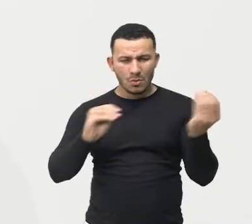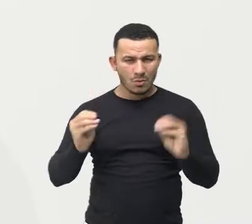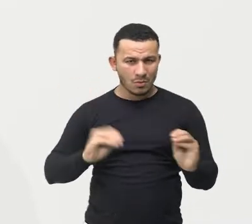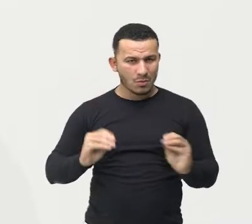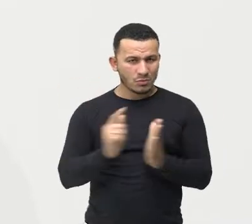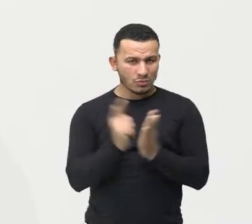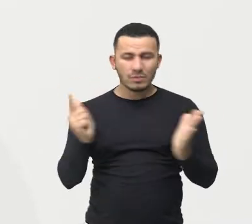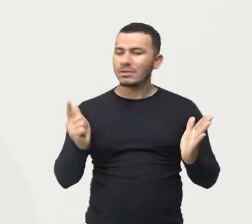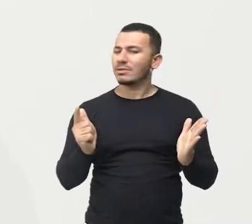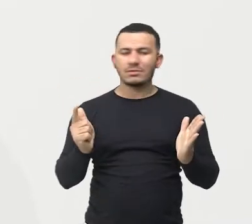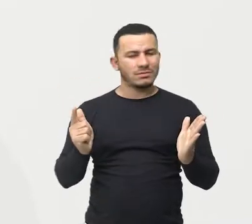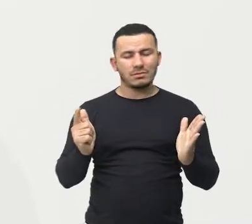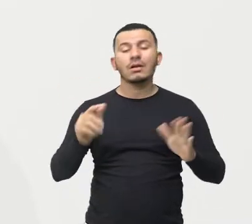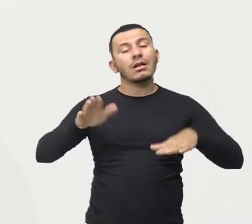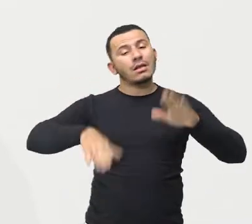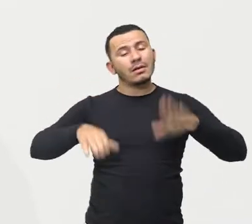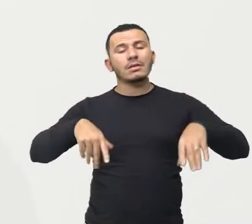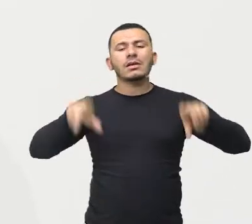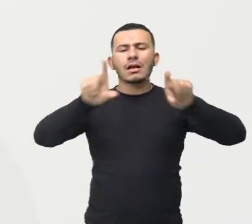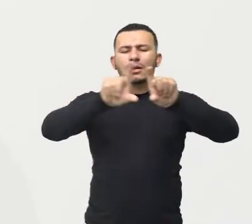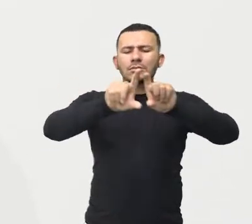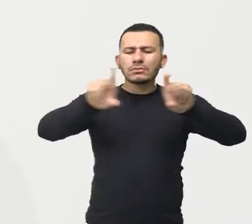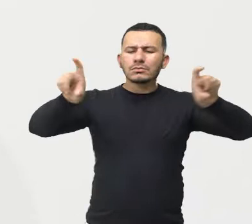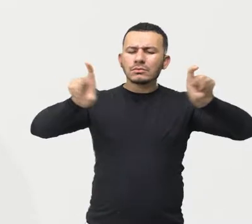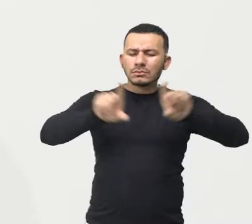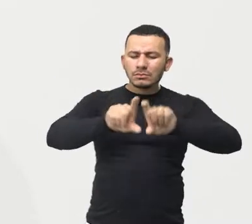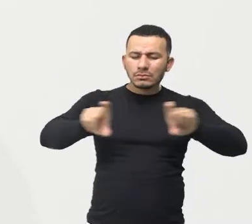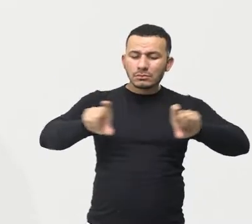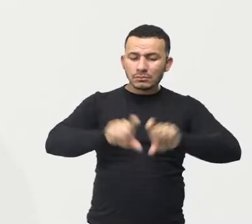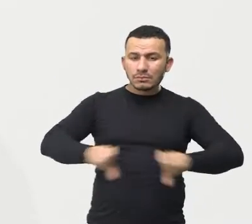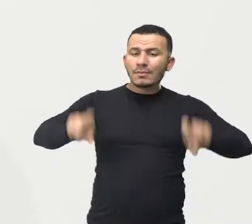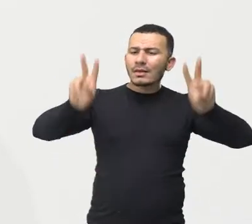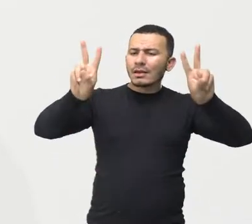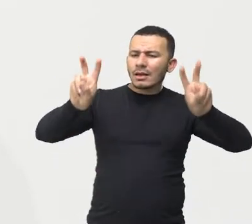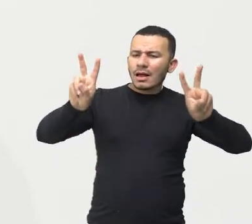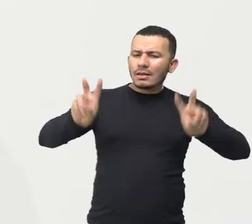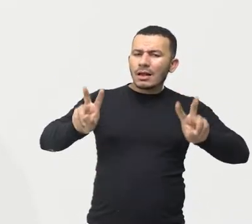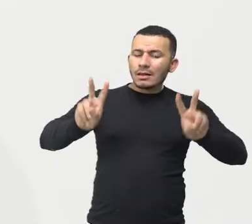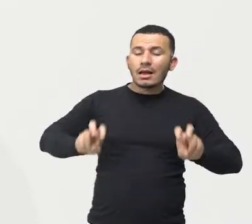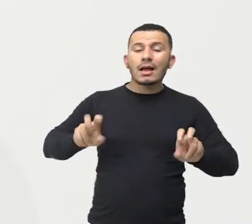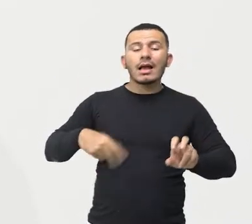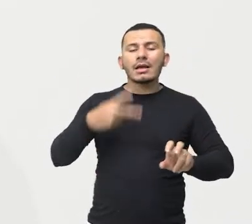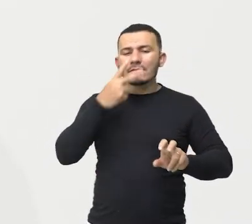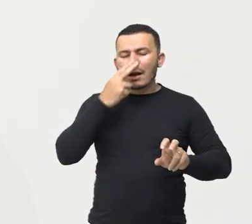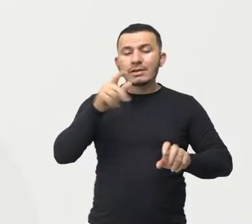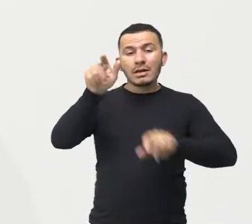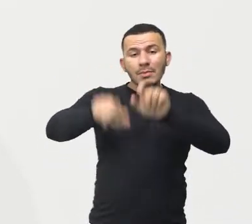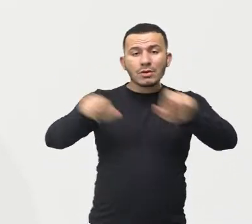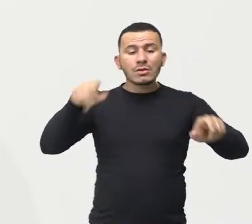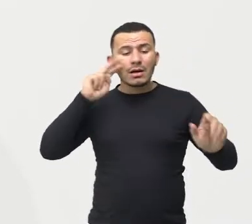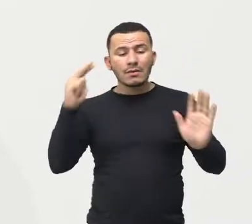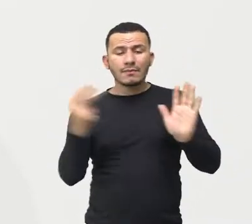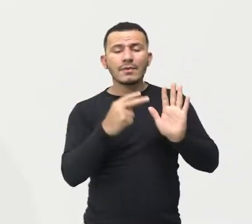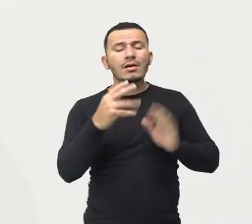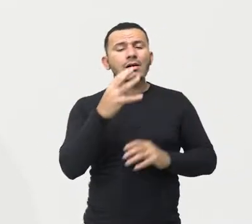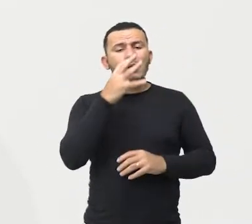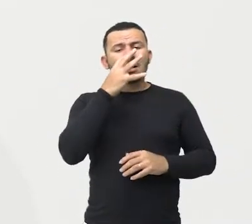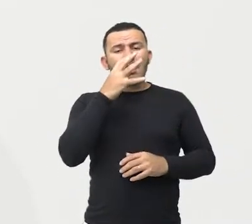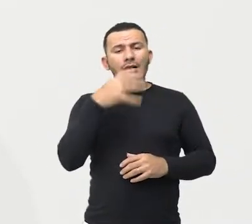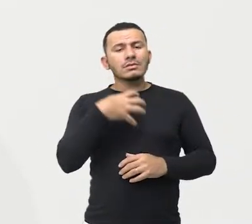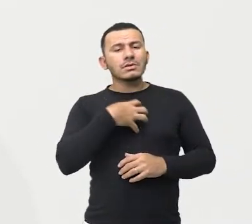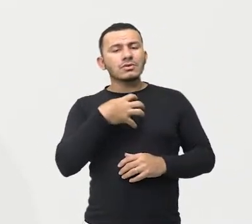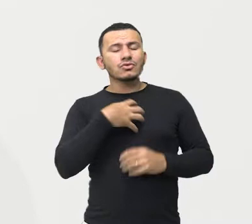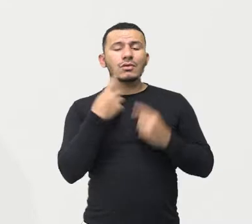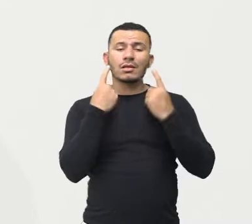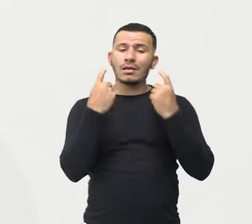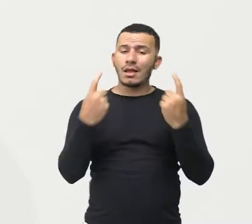serão relatados na notícia são aqueles fatos que despertam o interesse do público a